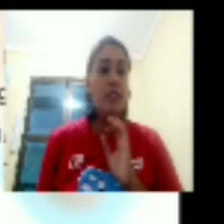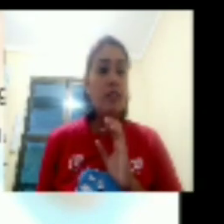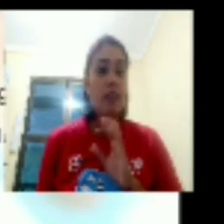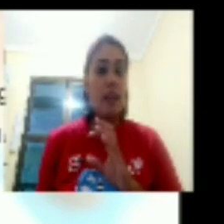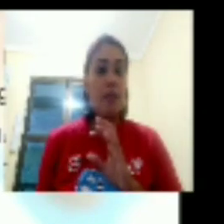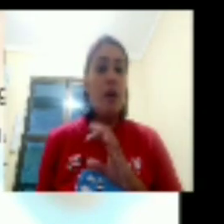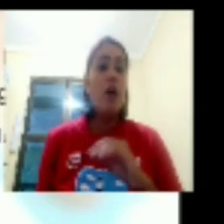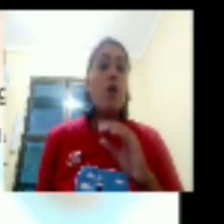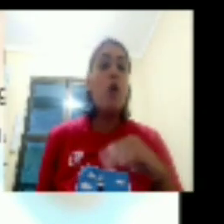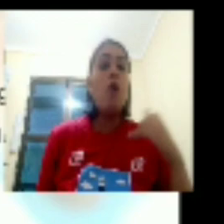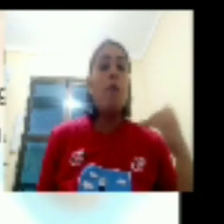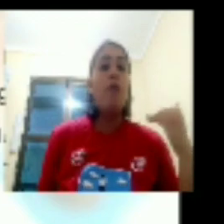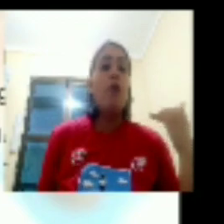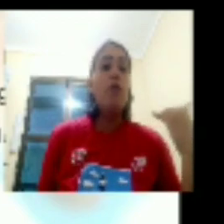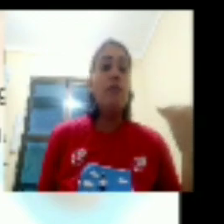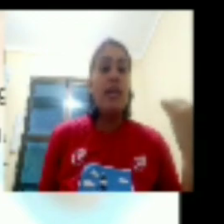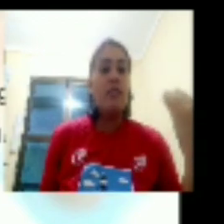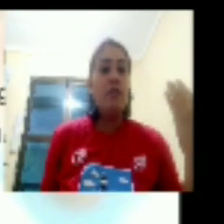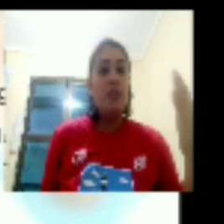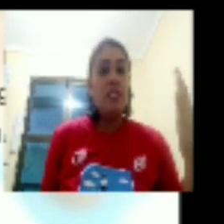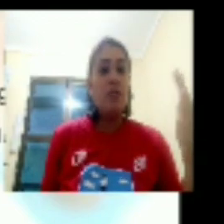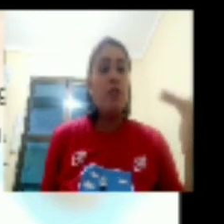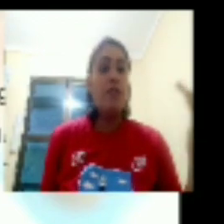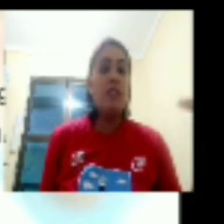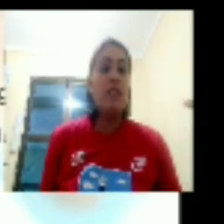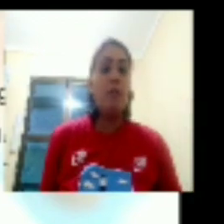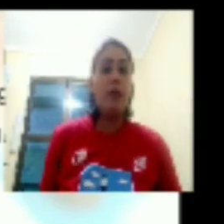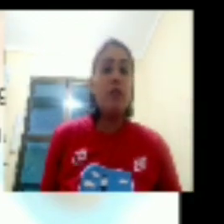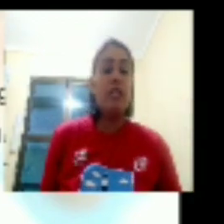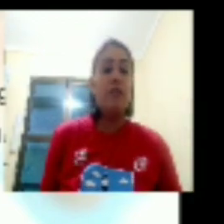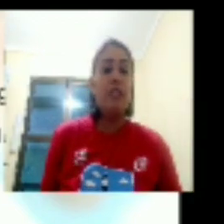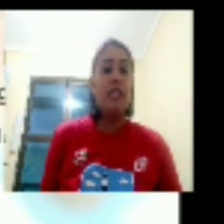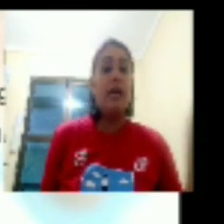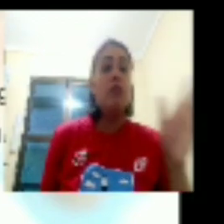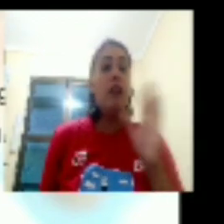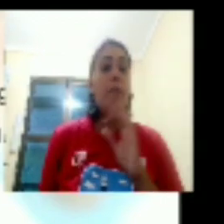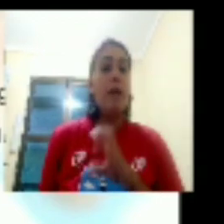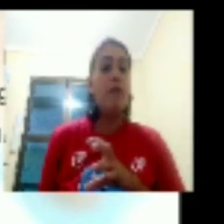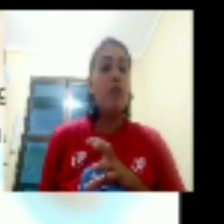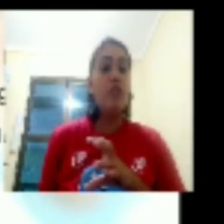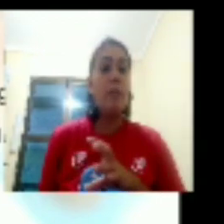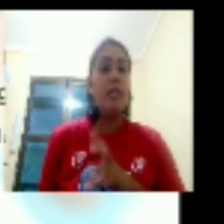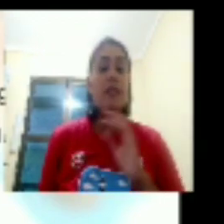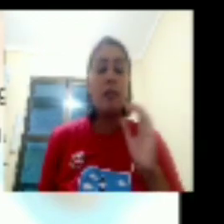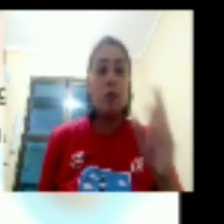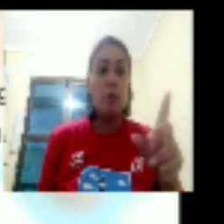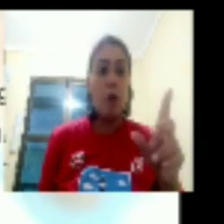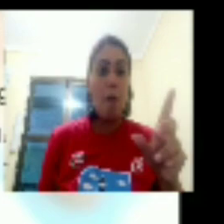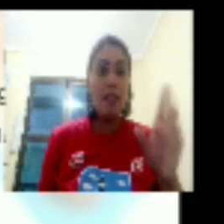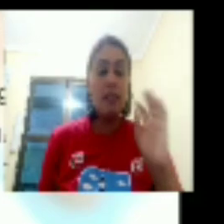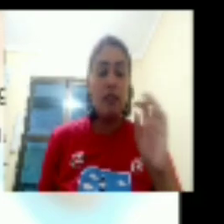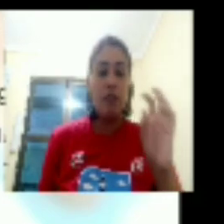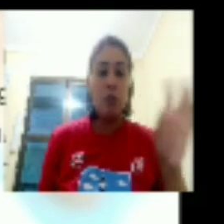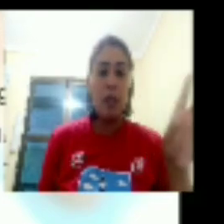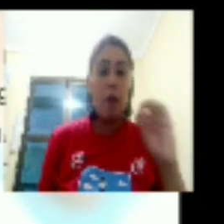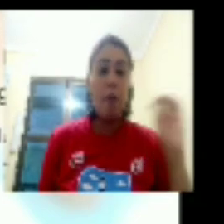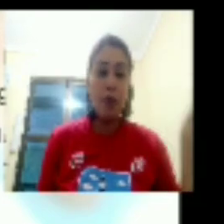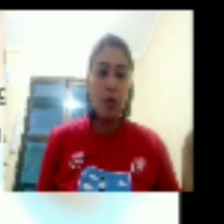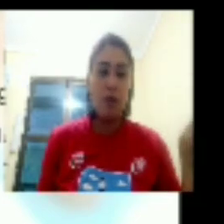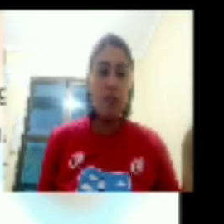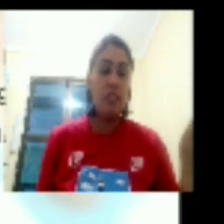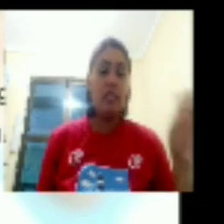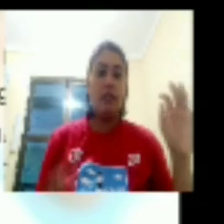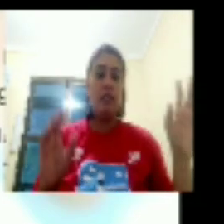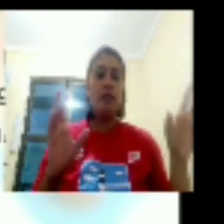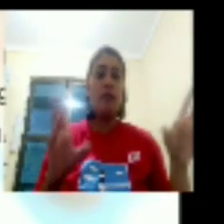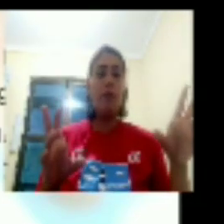recurso financeiro, como um teto físico e financeiro para a unidade federal, também foi estabelecido. Como assim? Vou explicar um